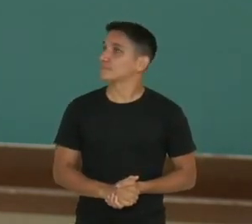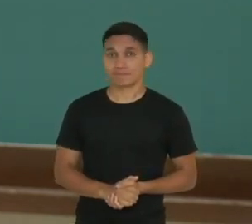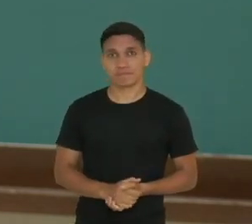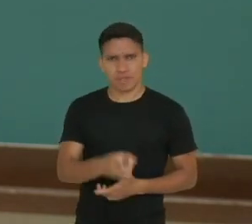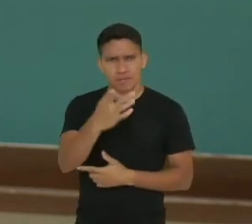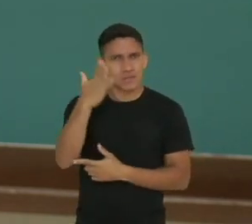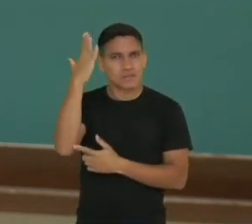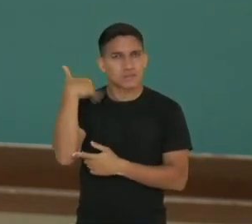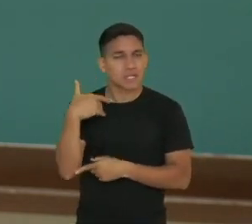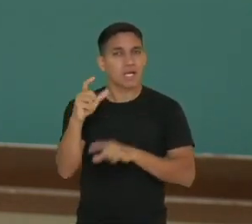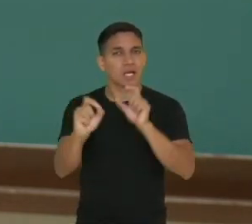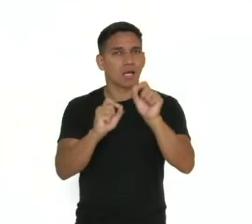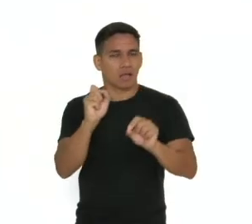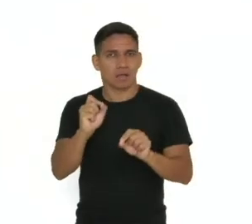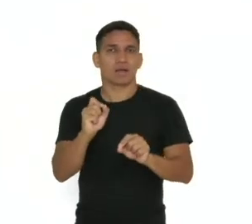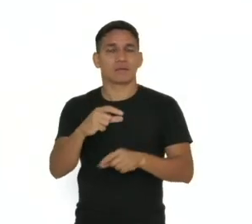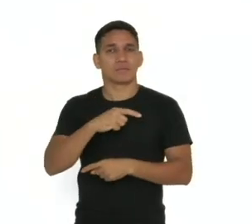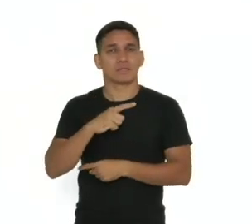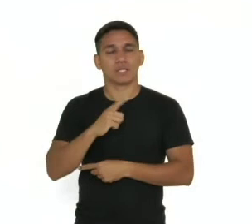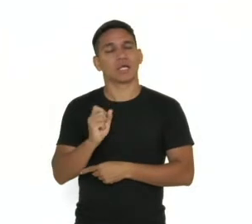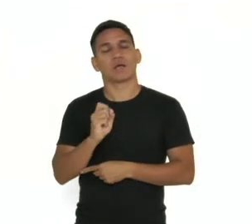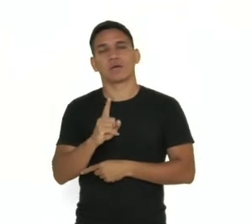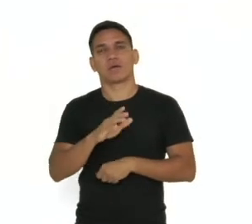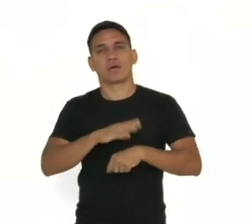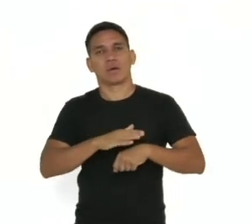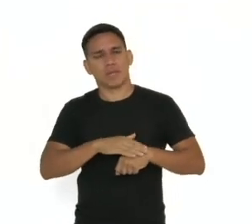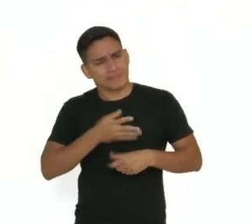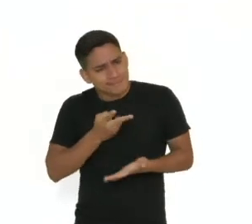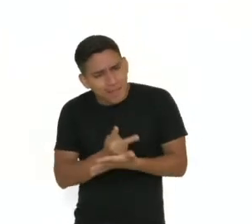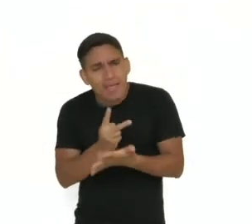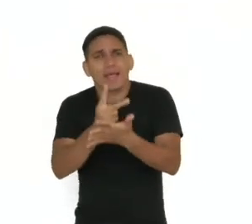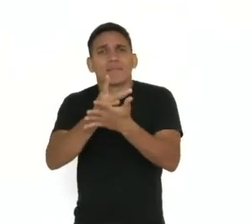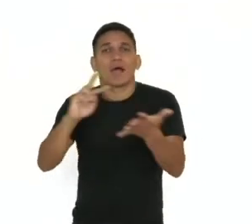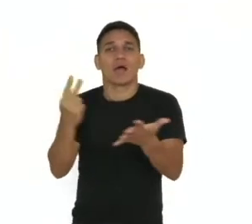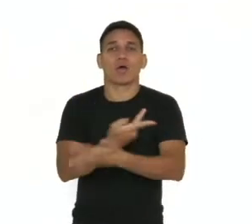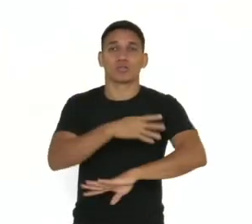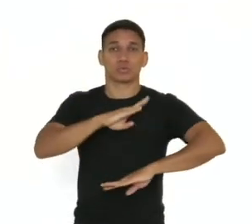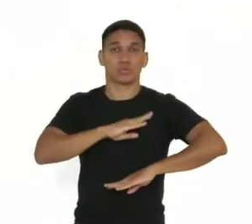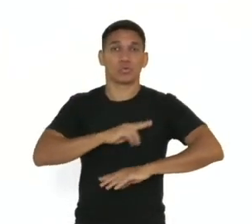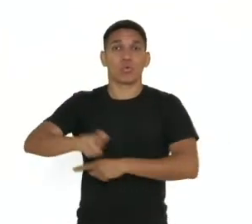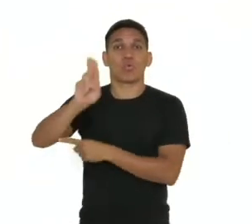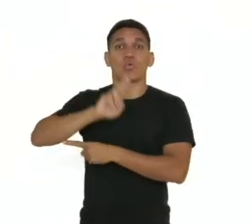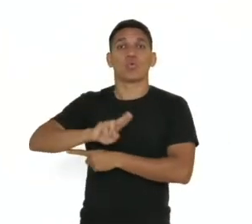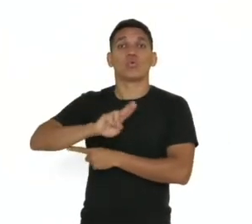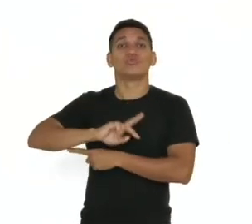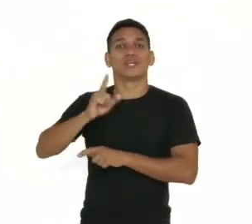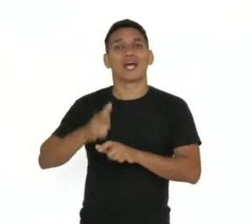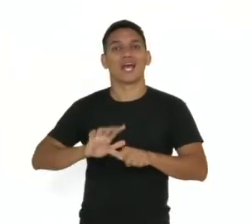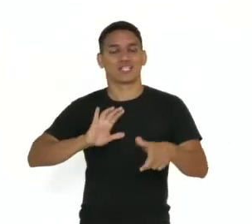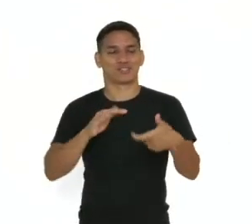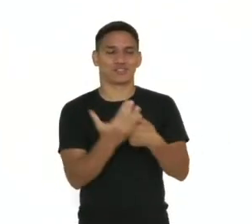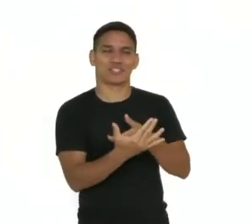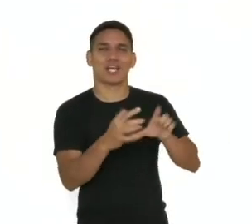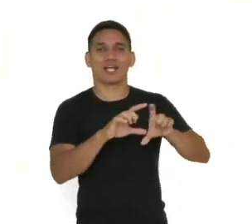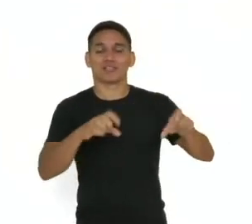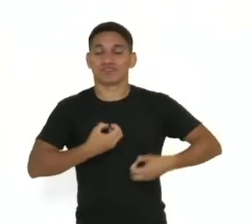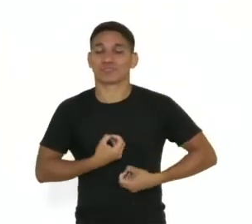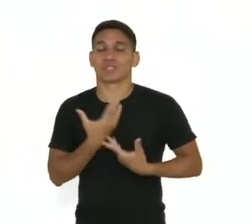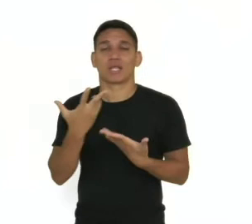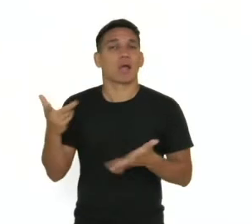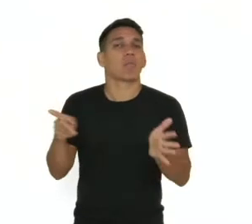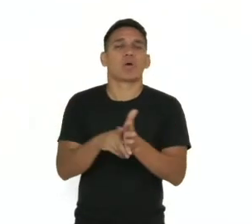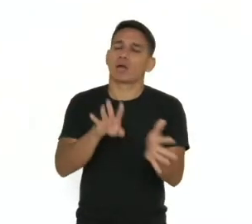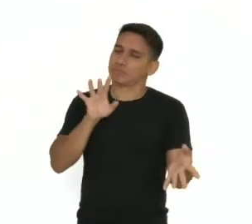Você sabia? Uma recorrente característica dos causos, então, é a utilização dessas expressões de caráter regional,